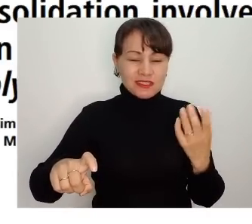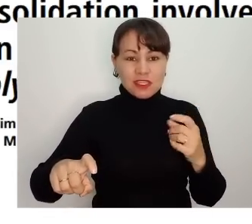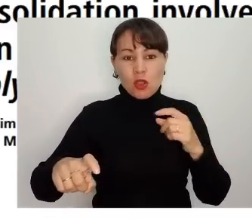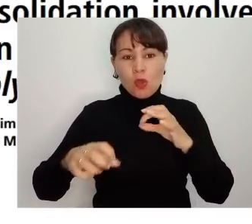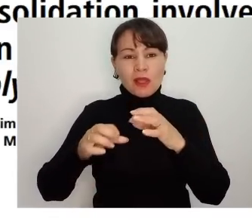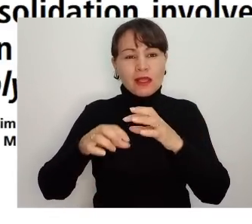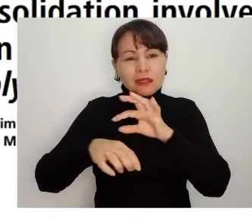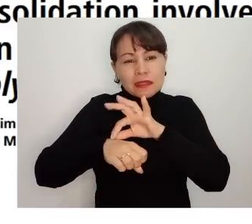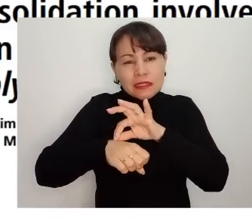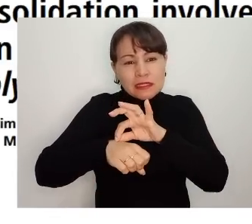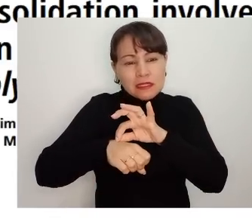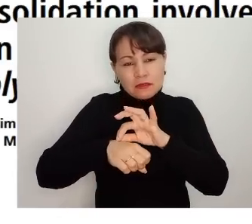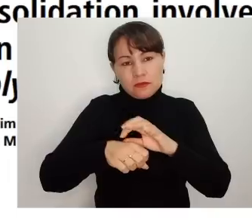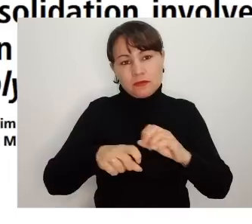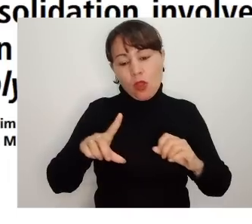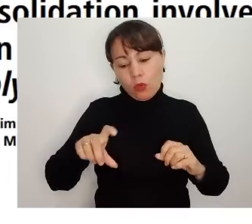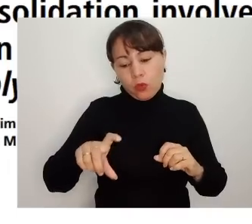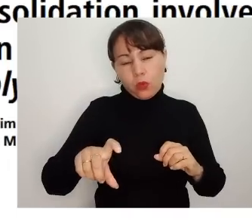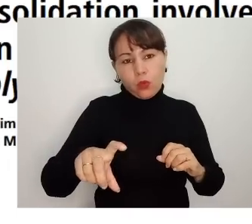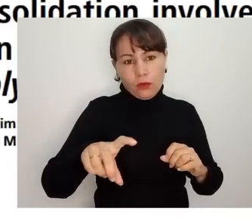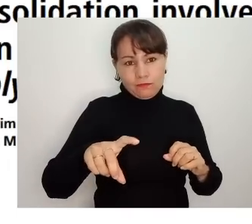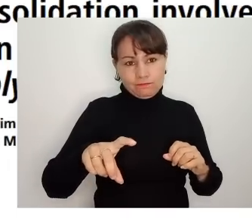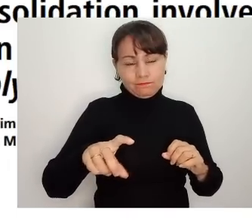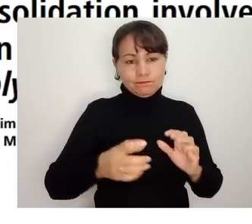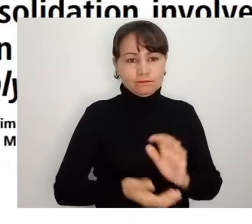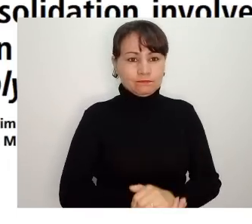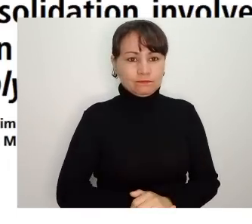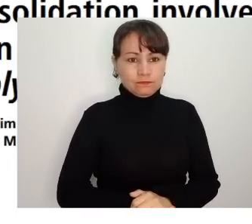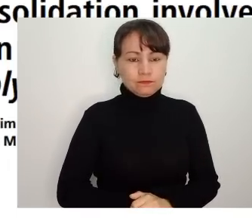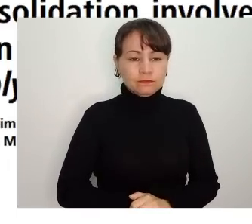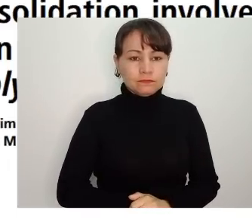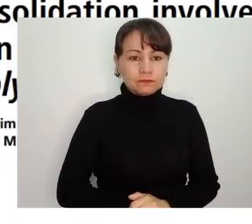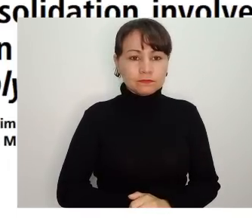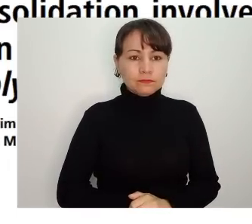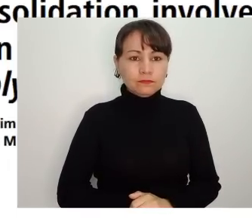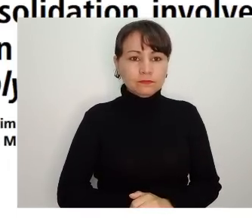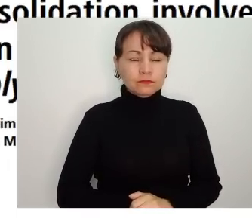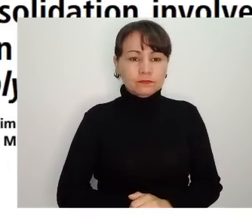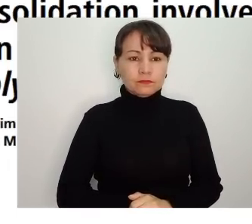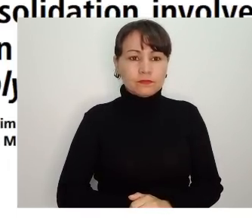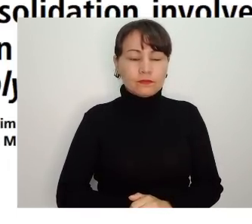aconteceu na célula seguinte, ou seja, na célula motora.